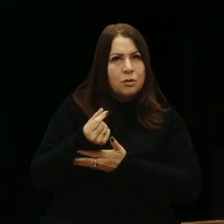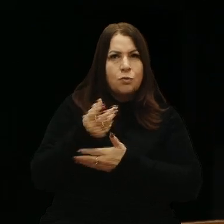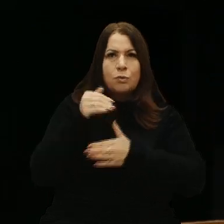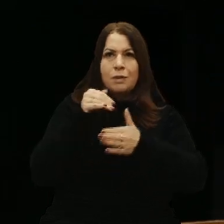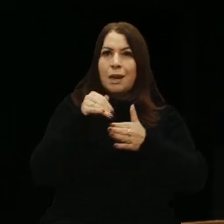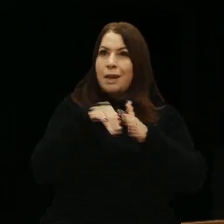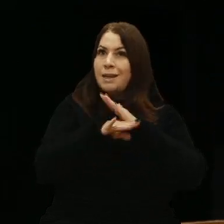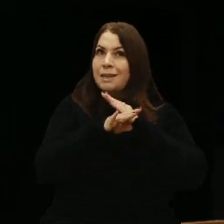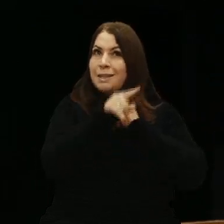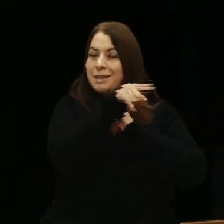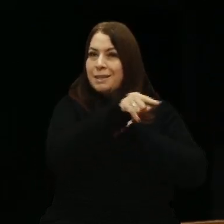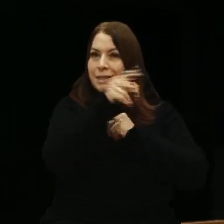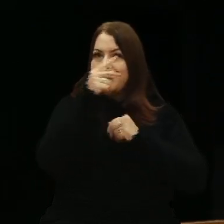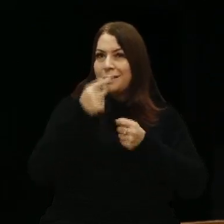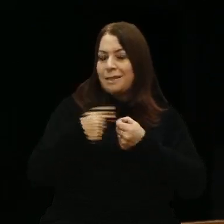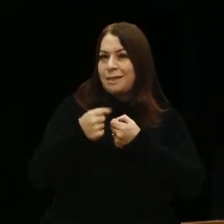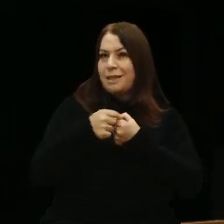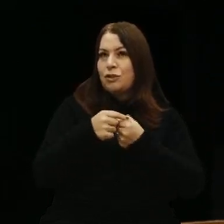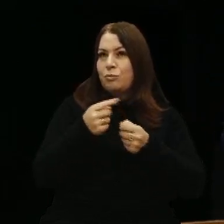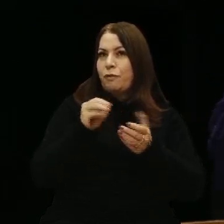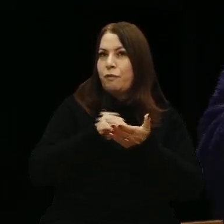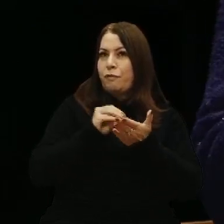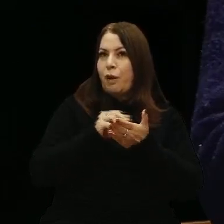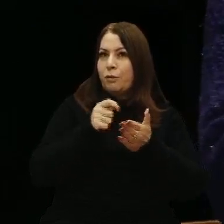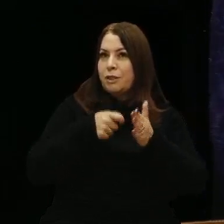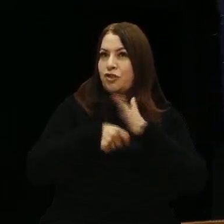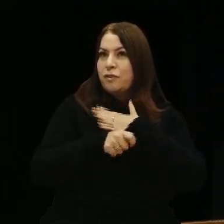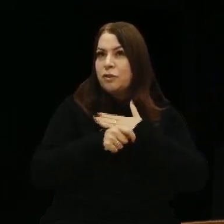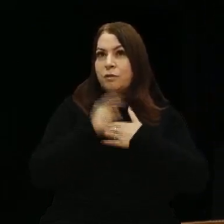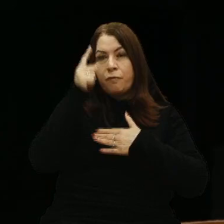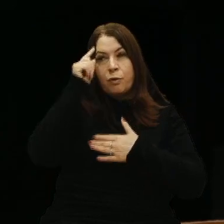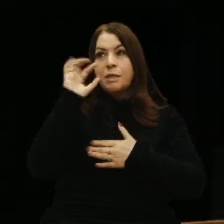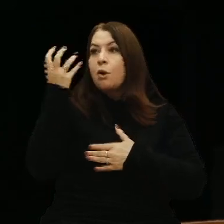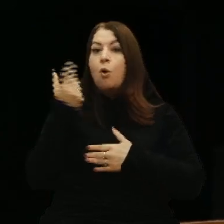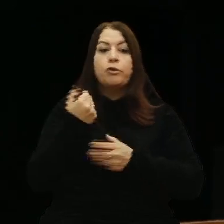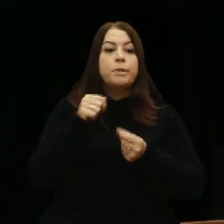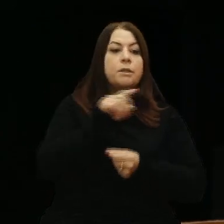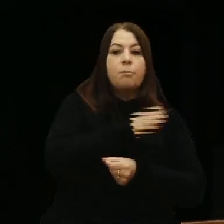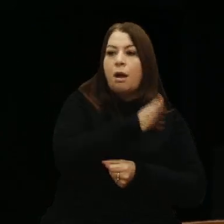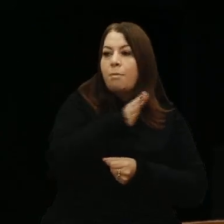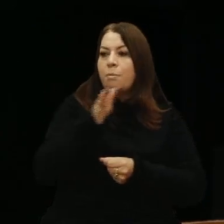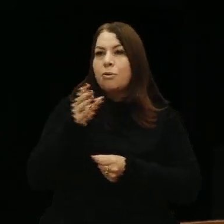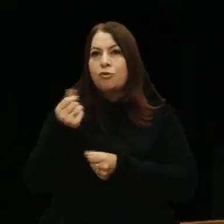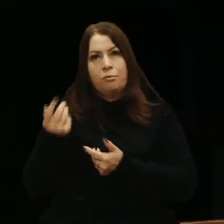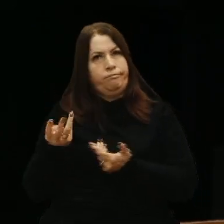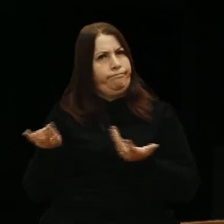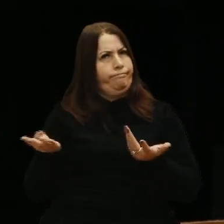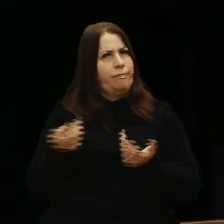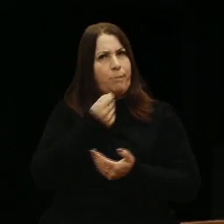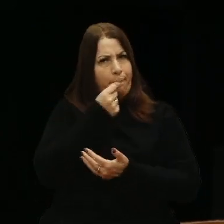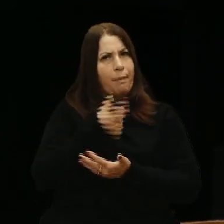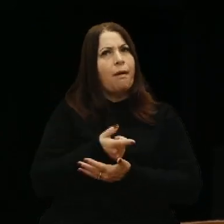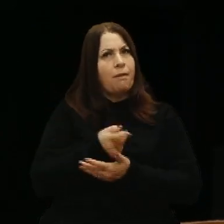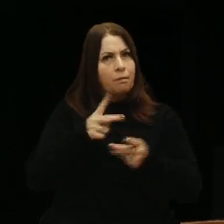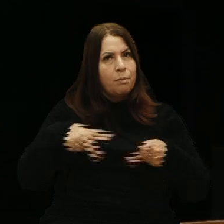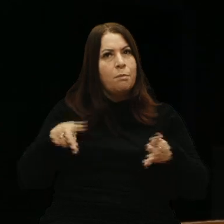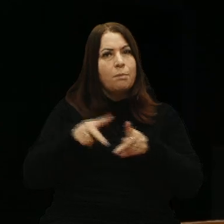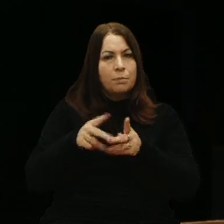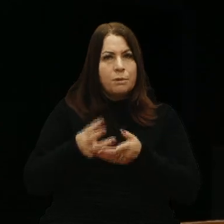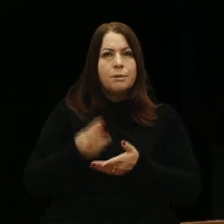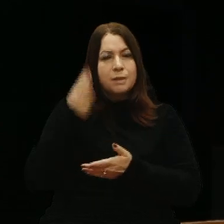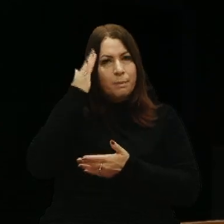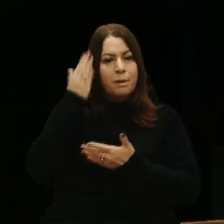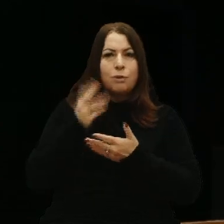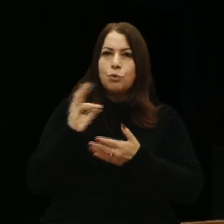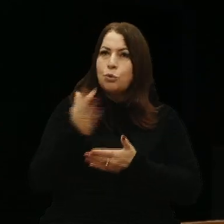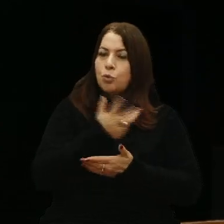da cidade por falta de investimento, por falta de decisão de onde precisa direcionar, é até uma piada com a população, sabendo